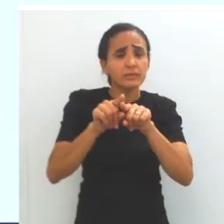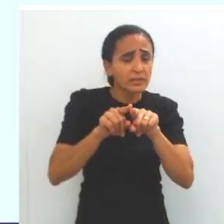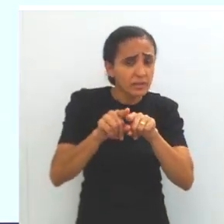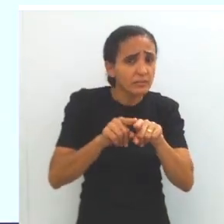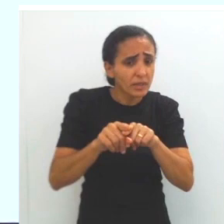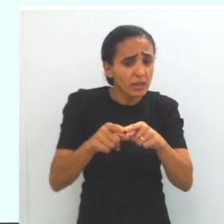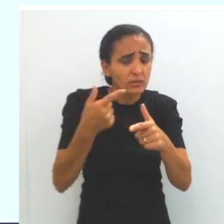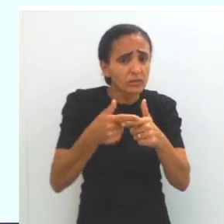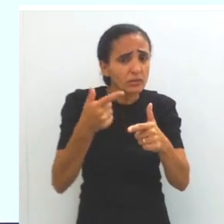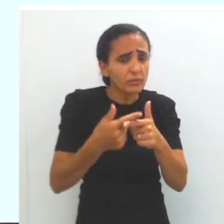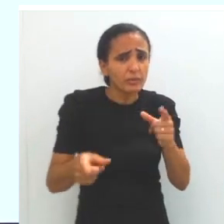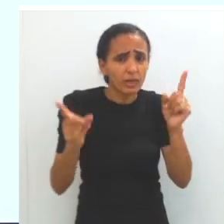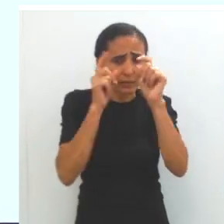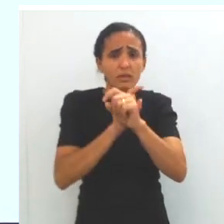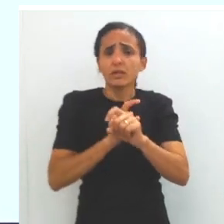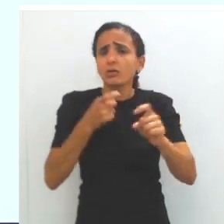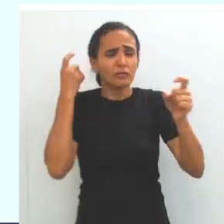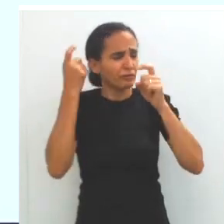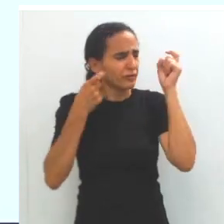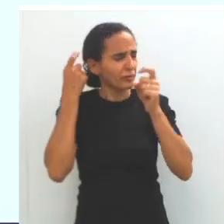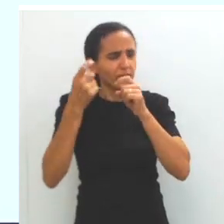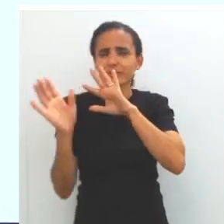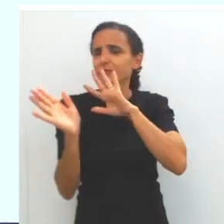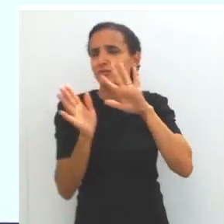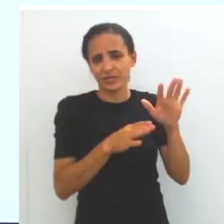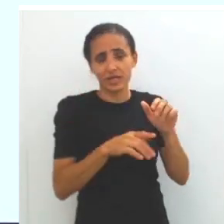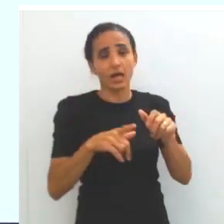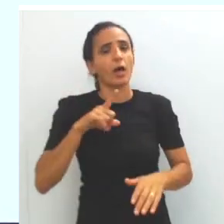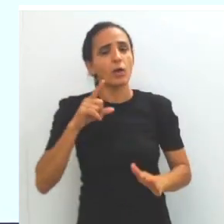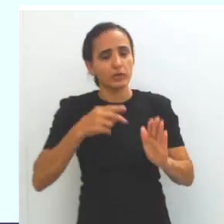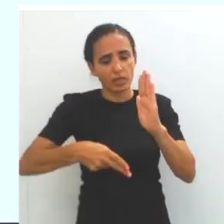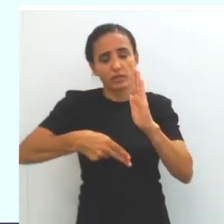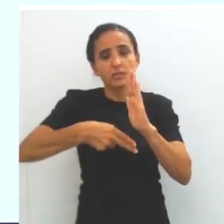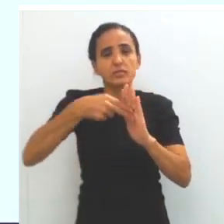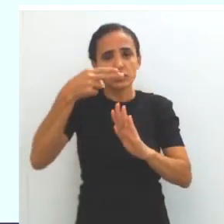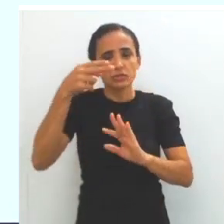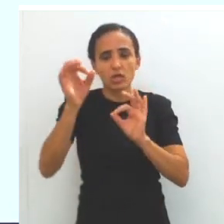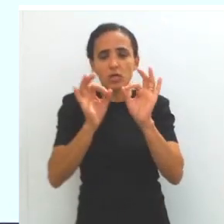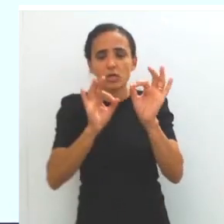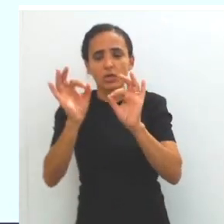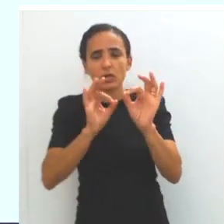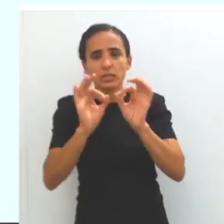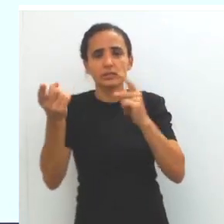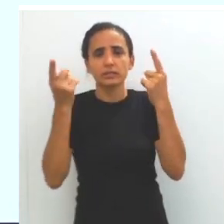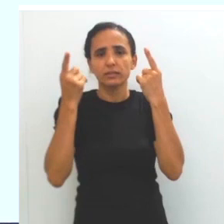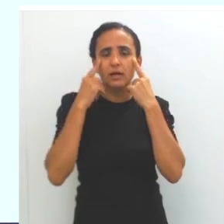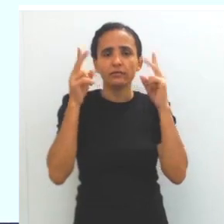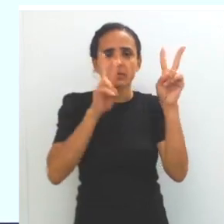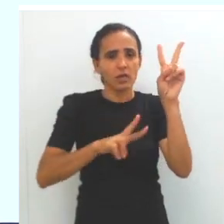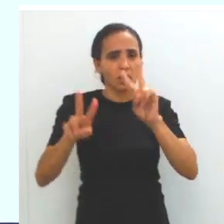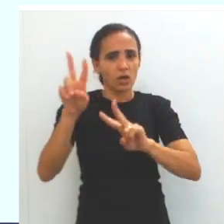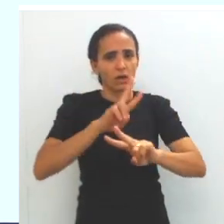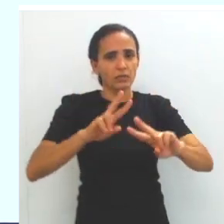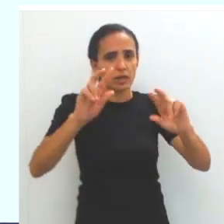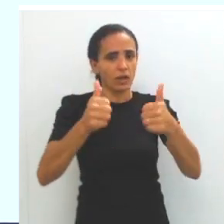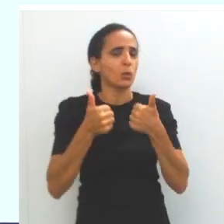irmão, que tem um estrabismo, não precisa se desesperar. Existem cirurgias corretivas